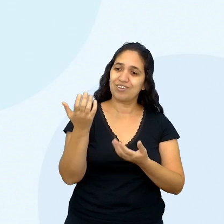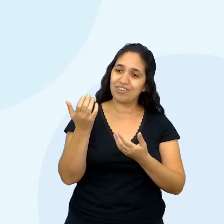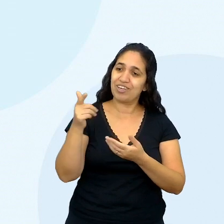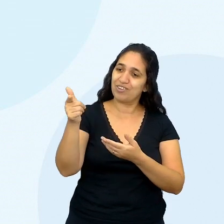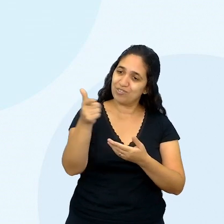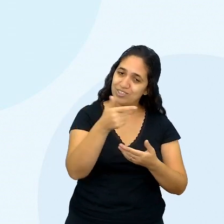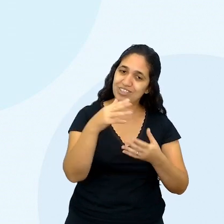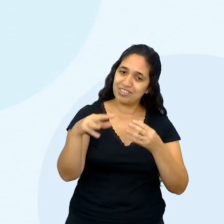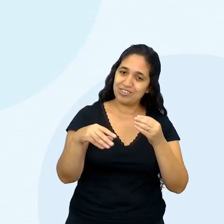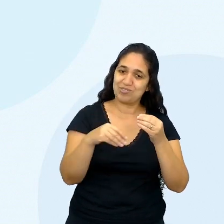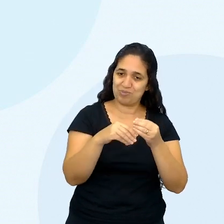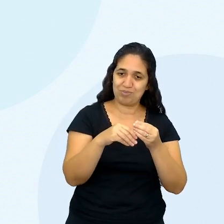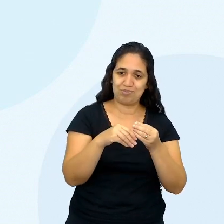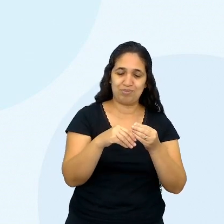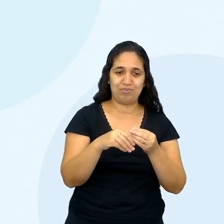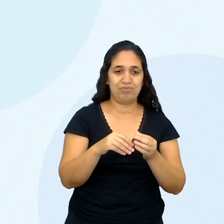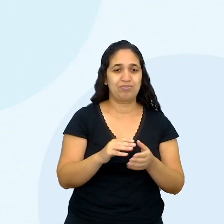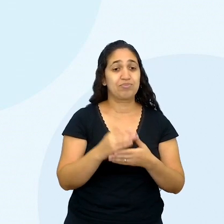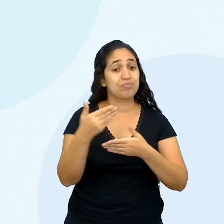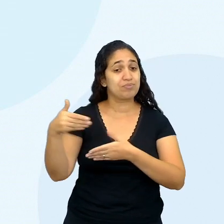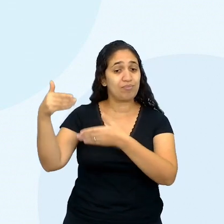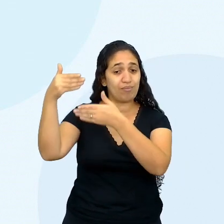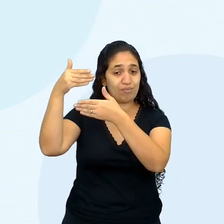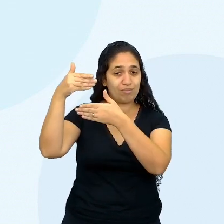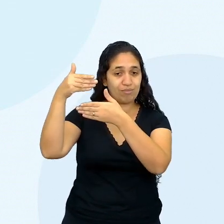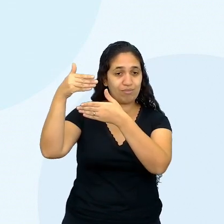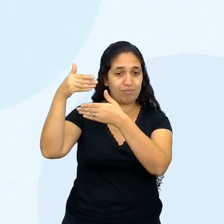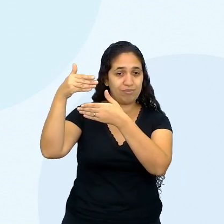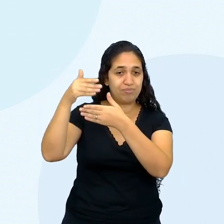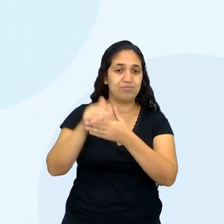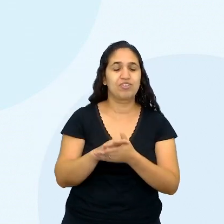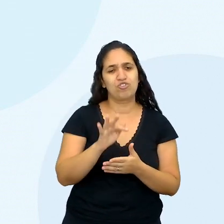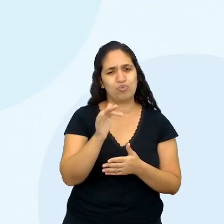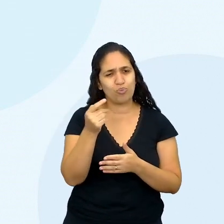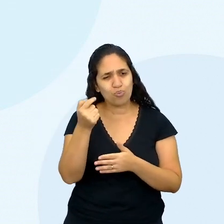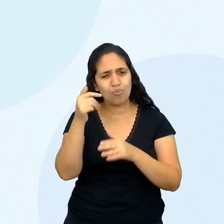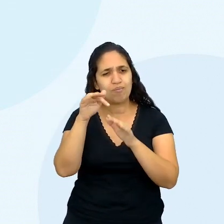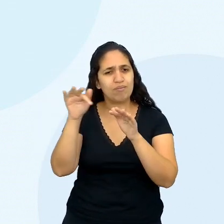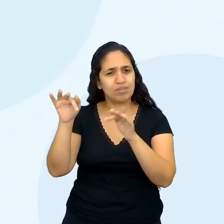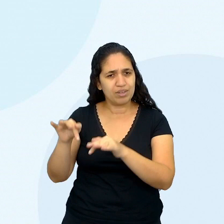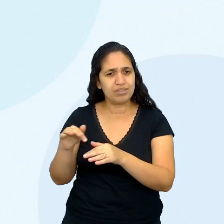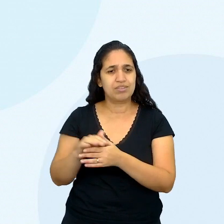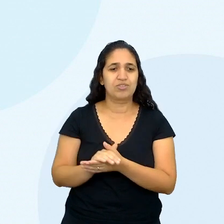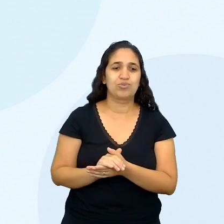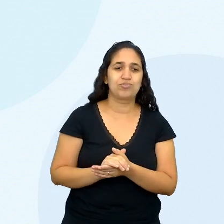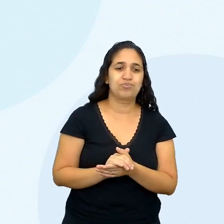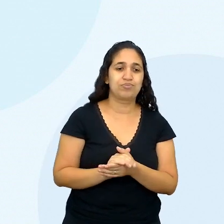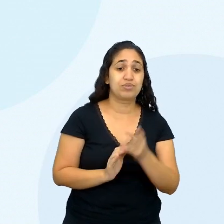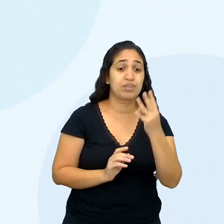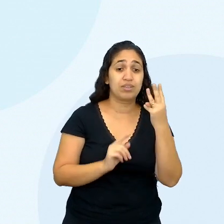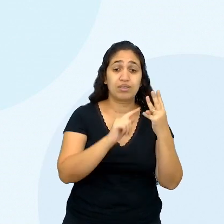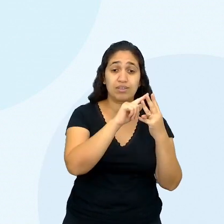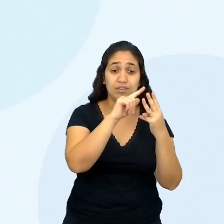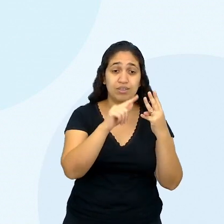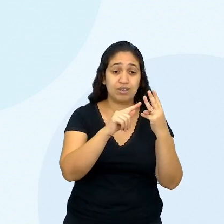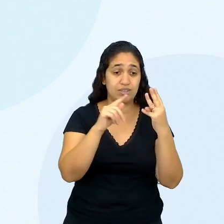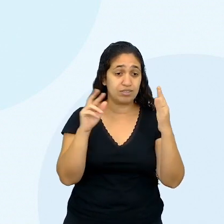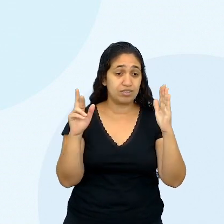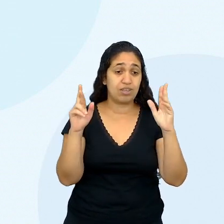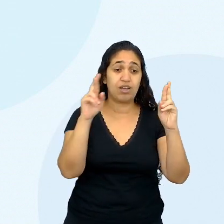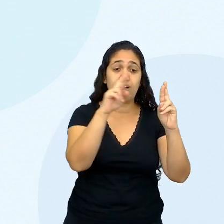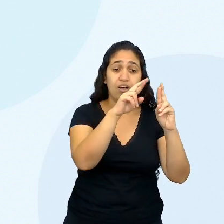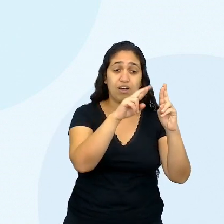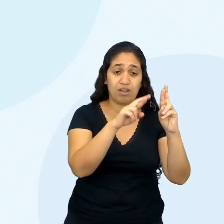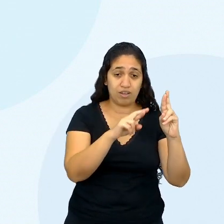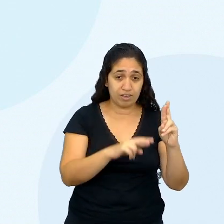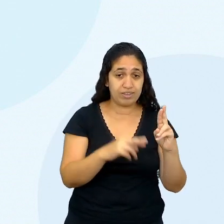esse movimento. O próximo, já aí finalizando, né? Três referências que já tem aí